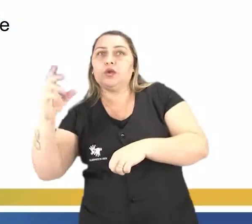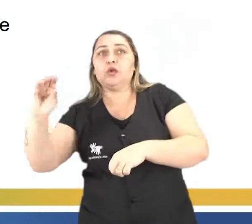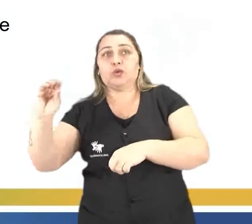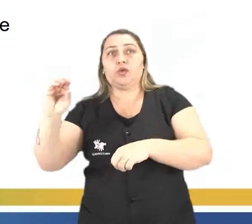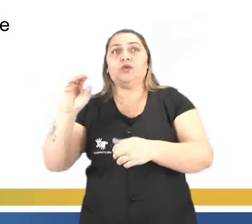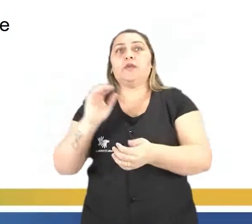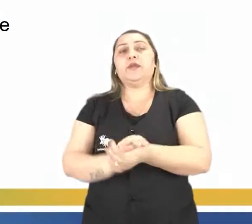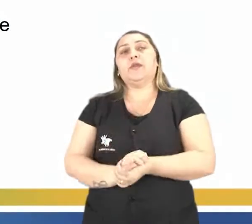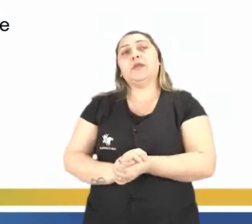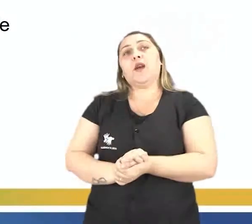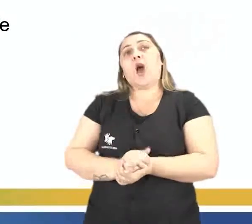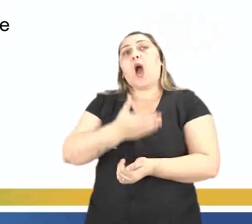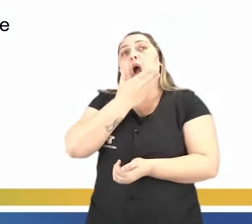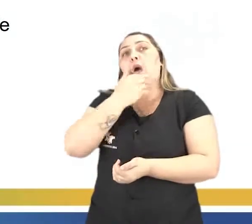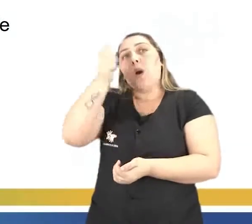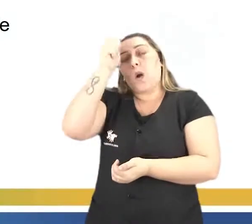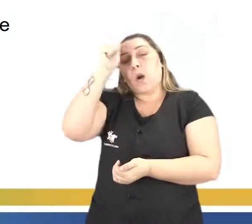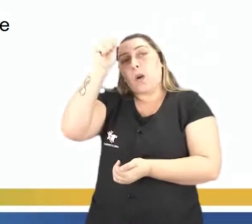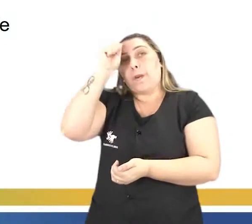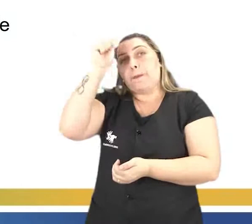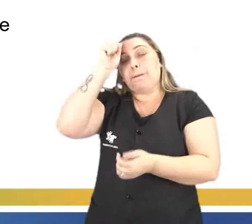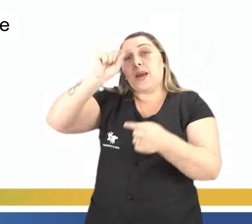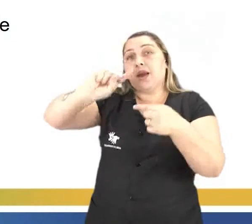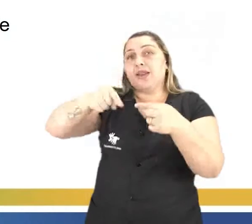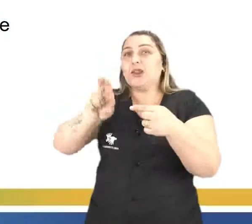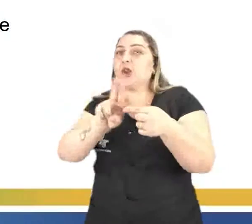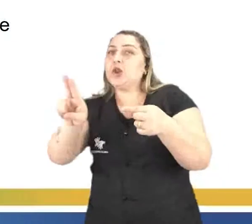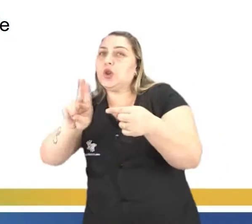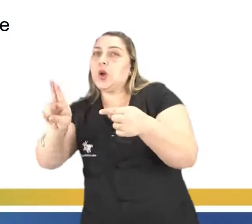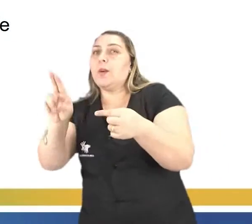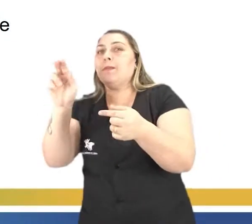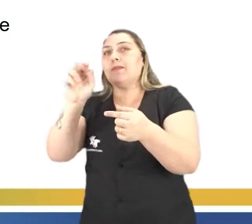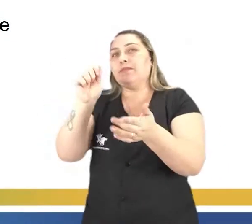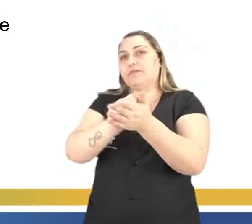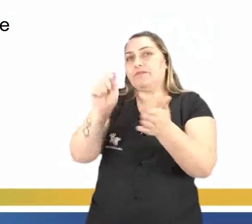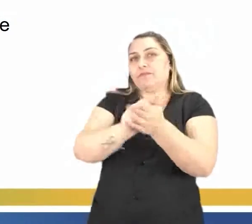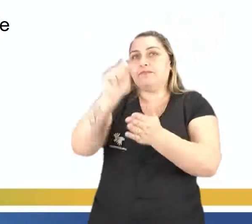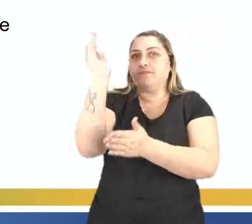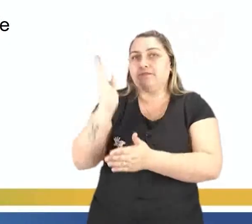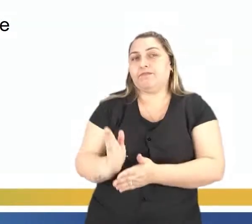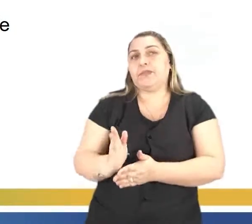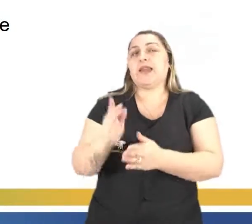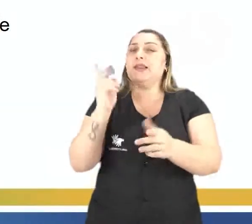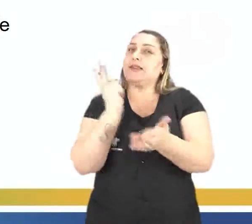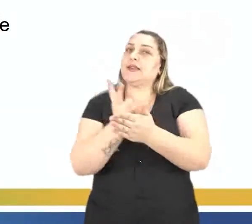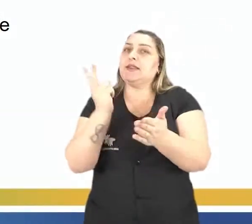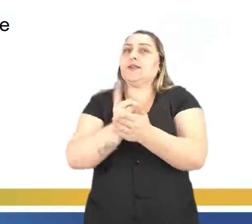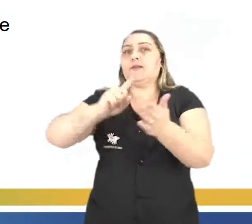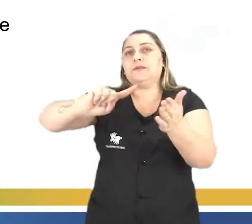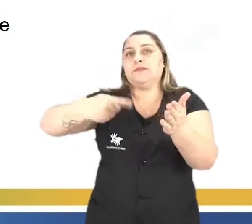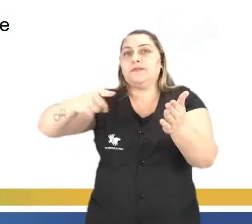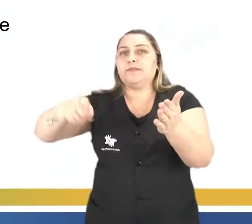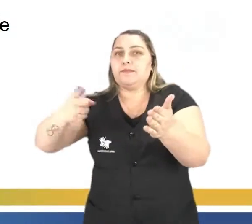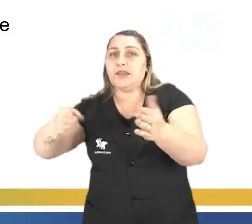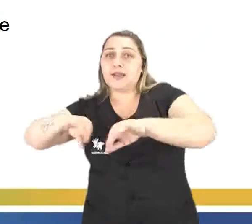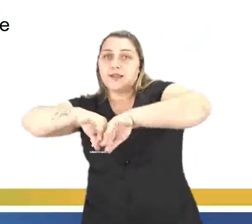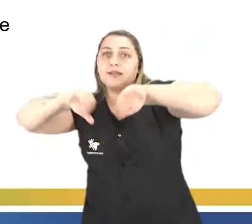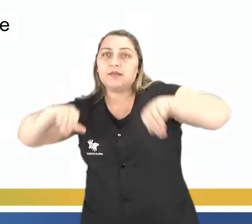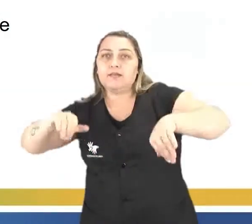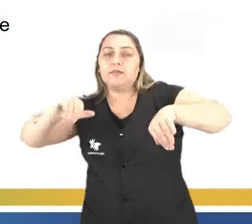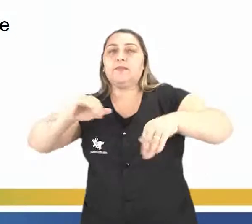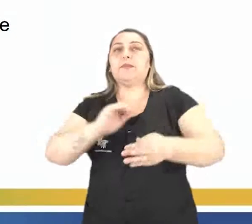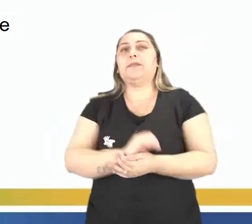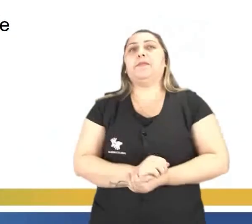Machado de Assis, Castro Alves e Rui Barbosa são escritores brasileiros. Então a gente sempre vai, quando vai elencar